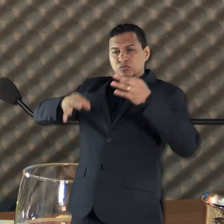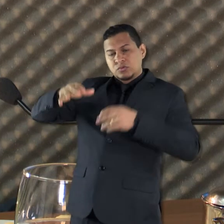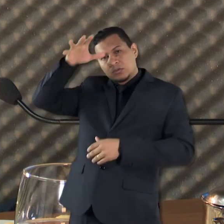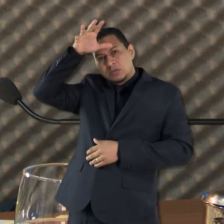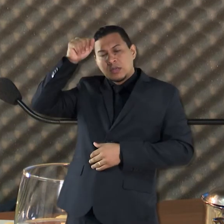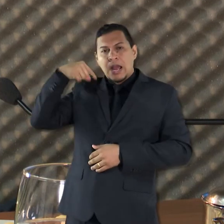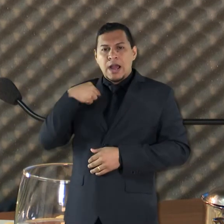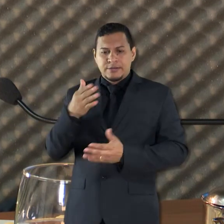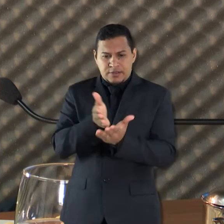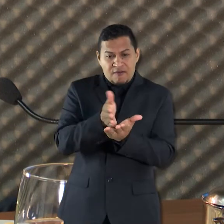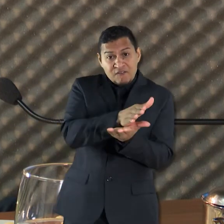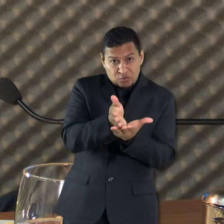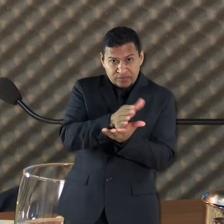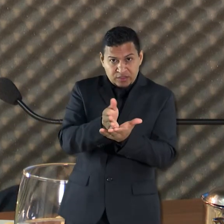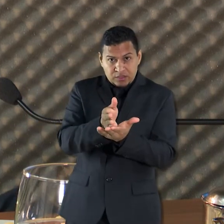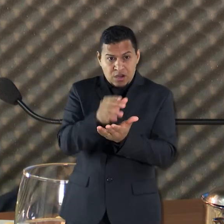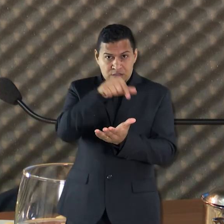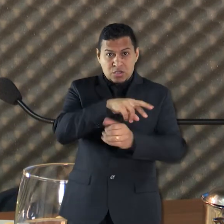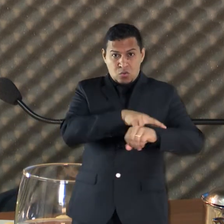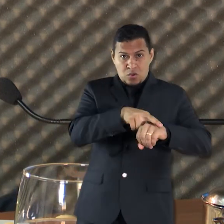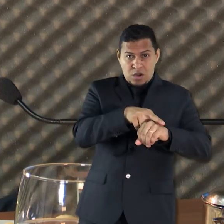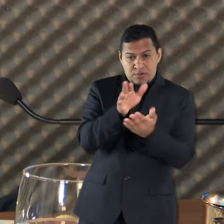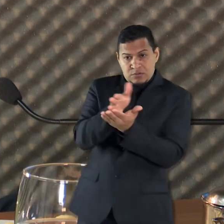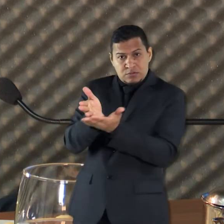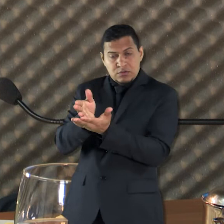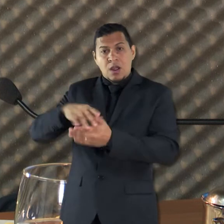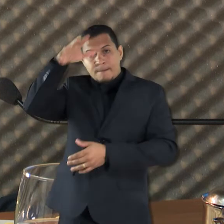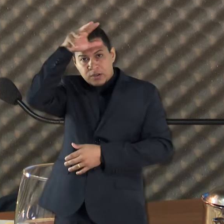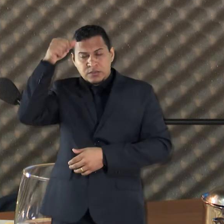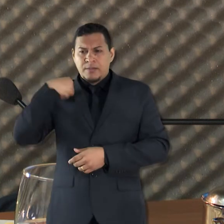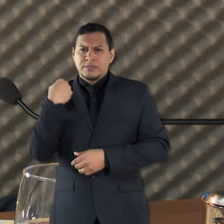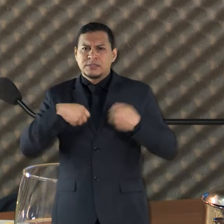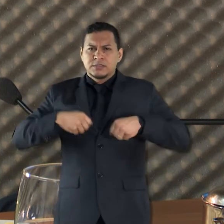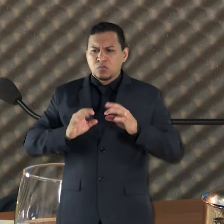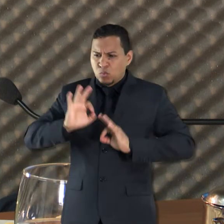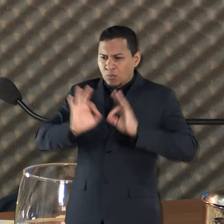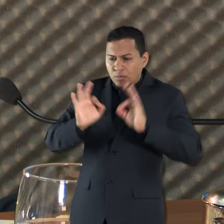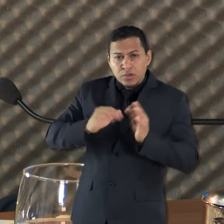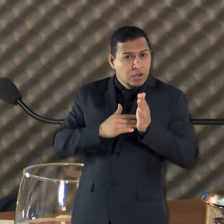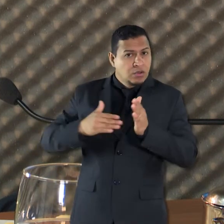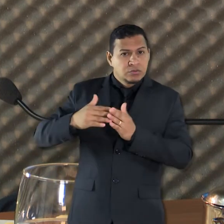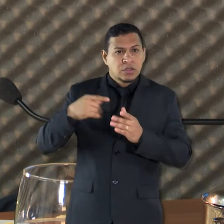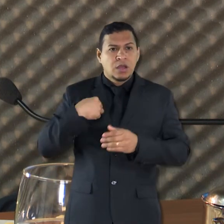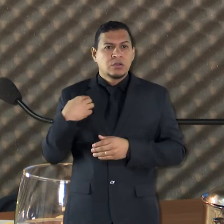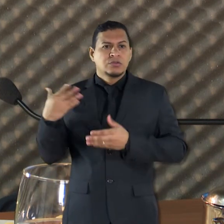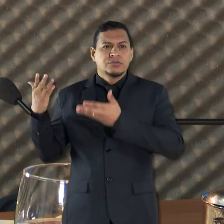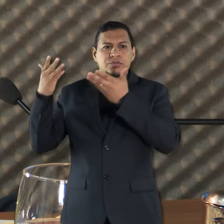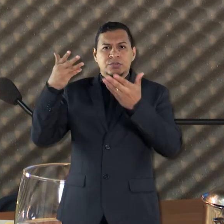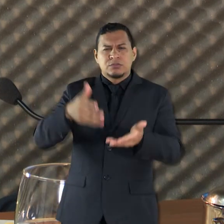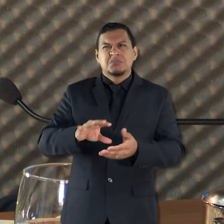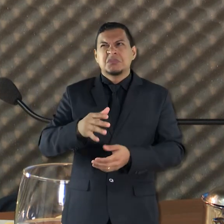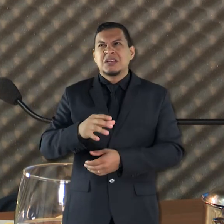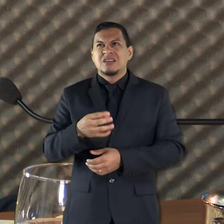aqui, metade está no Amazonas. Então foi um trabalho com as duas equipes. Tivemos que coordenar tudo para funcionar. Aí nós